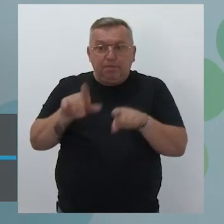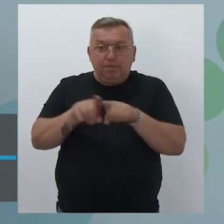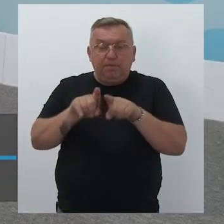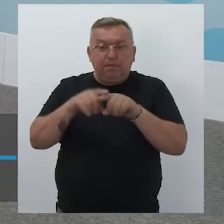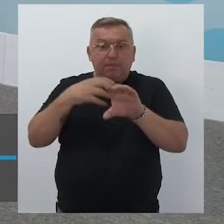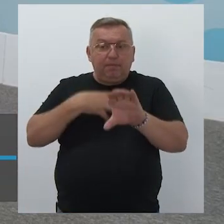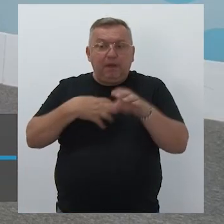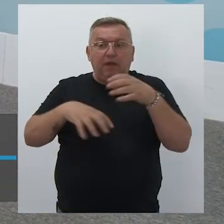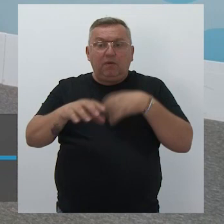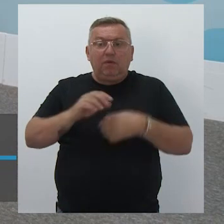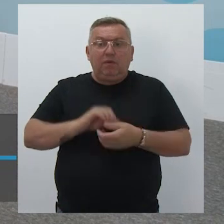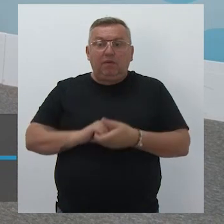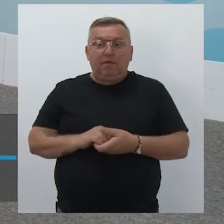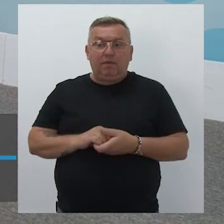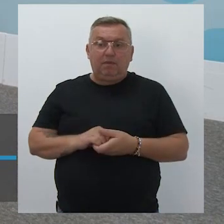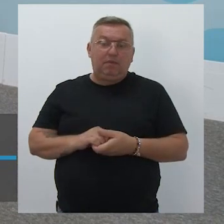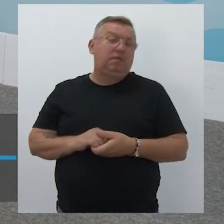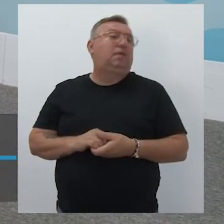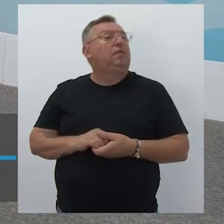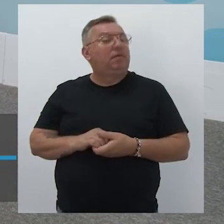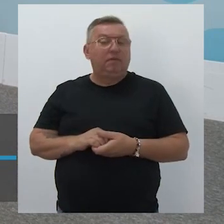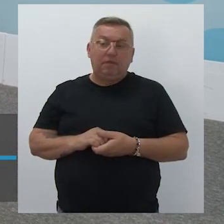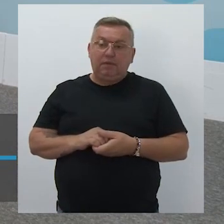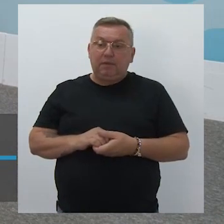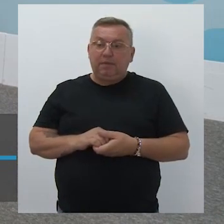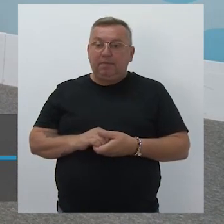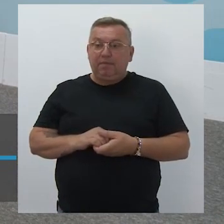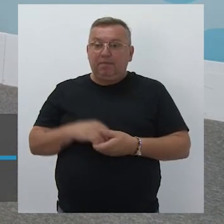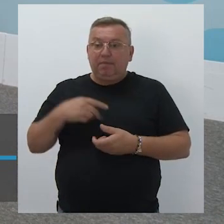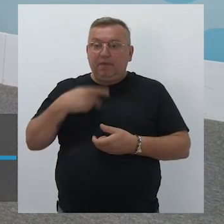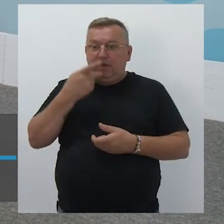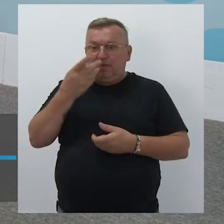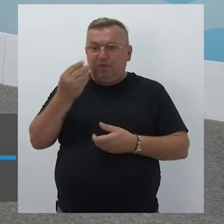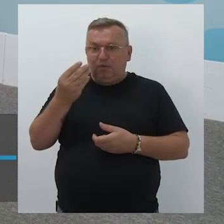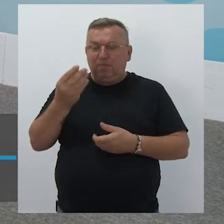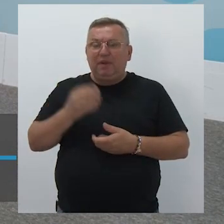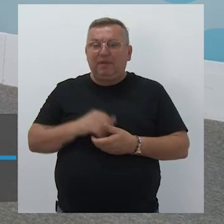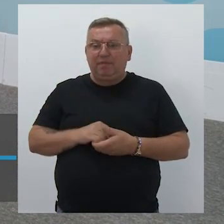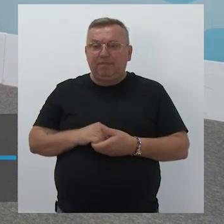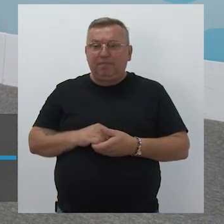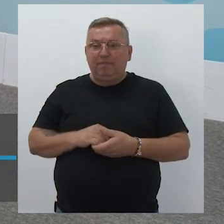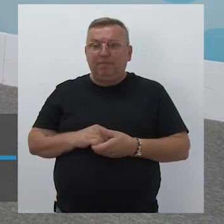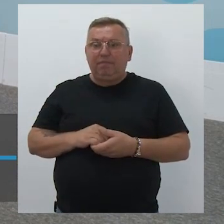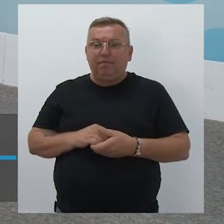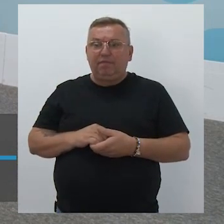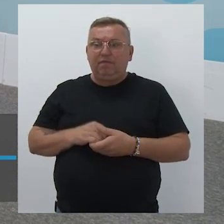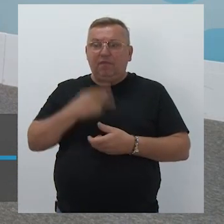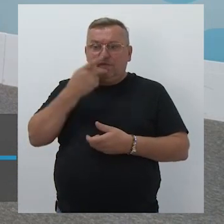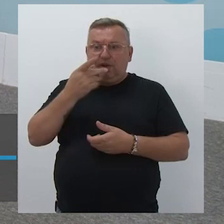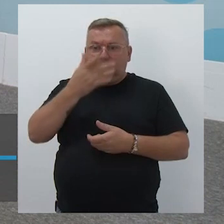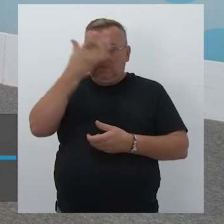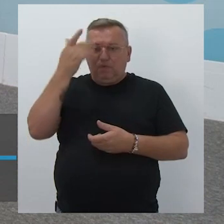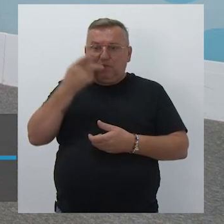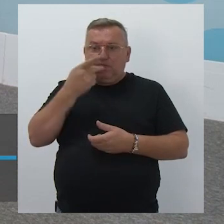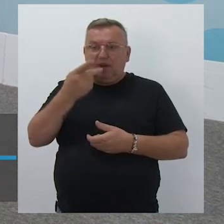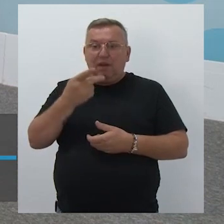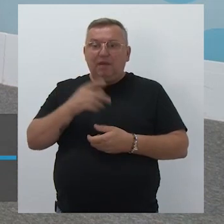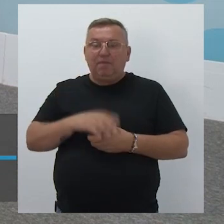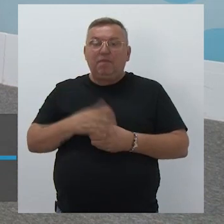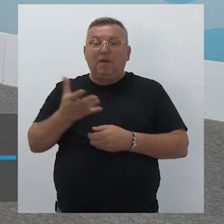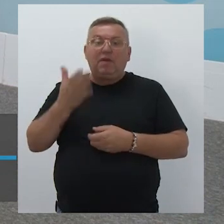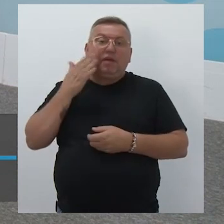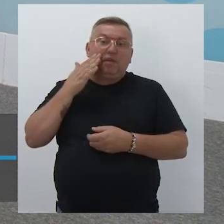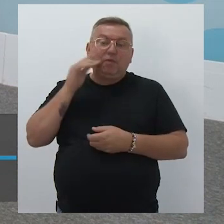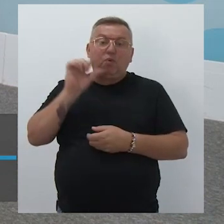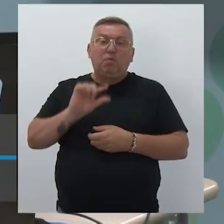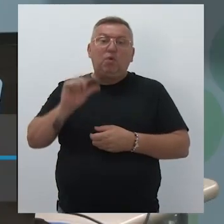empático. Agora, mas a gente falou demais, né, Emerson? Nossa. Vamos deixar as pessoas falarem Verdade. Um pouco? A gente quer saber um pouco